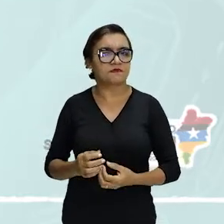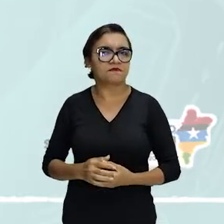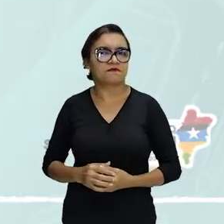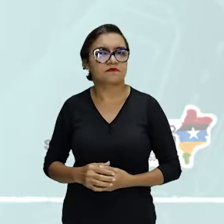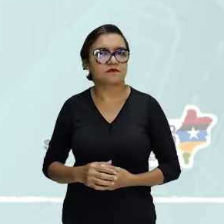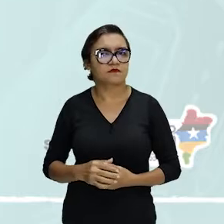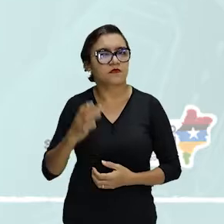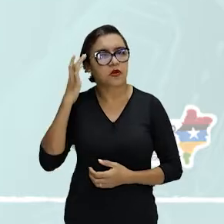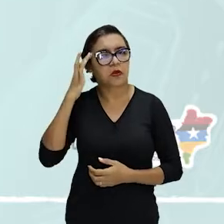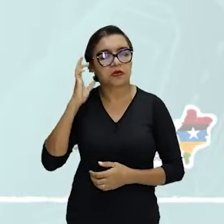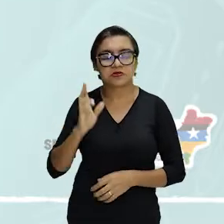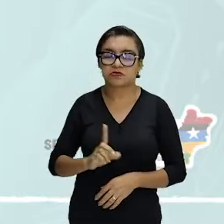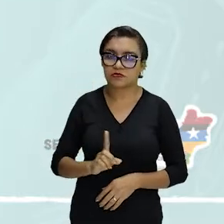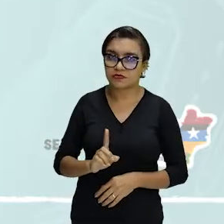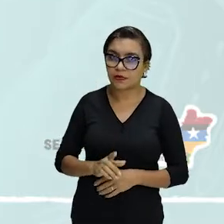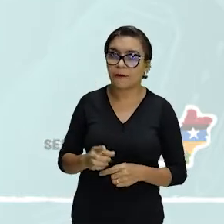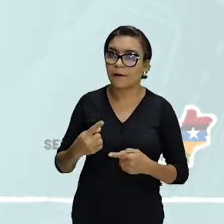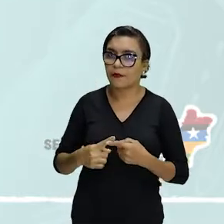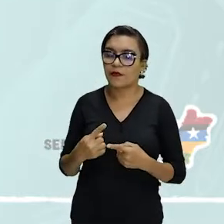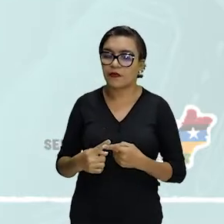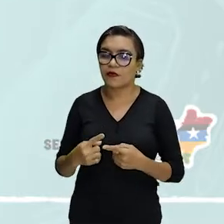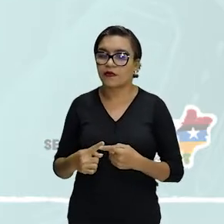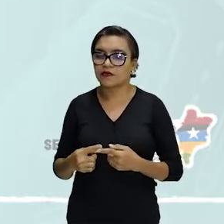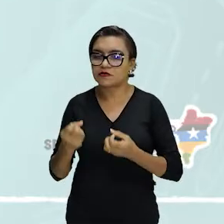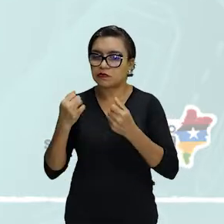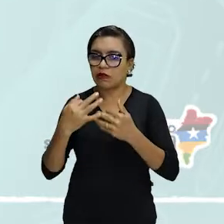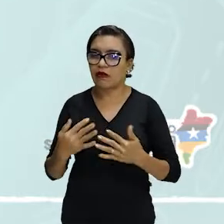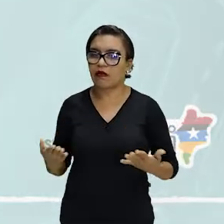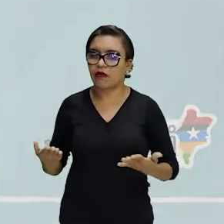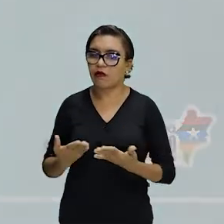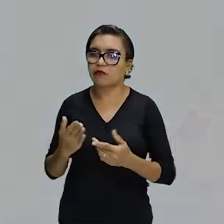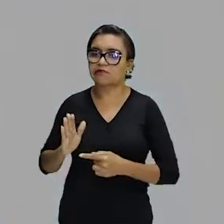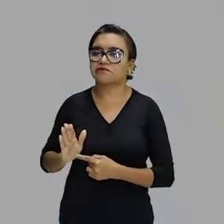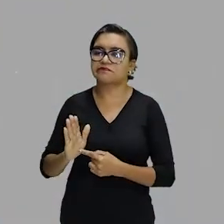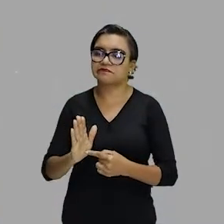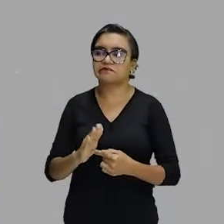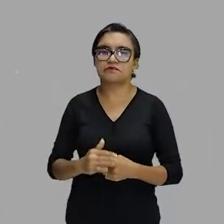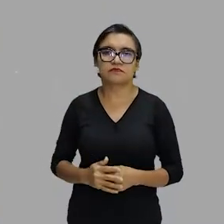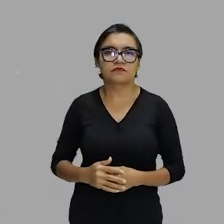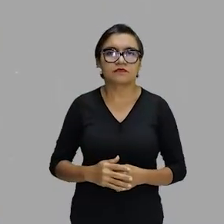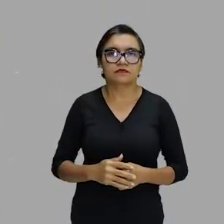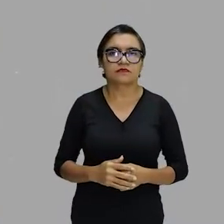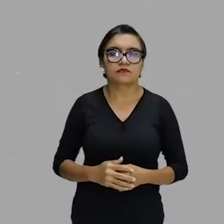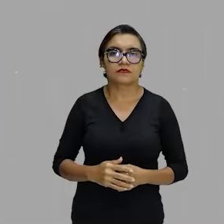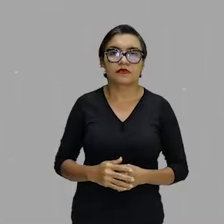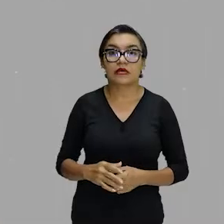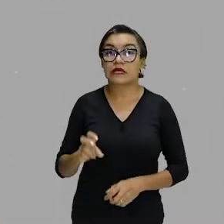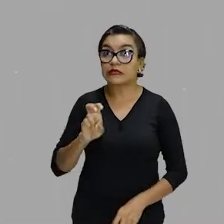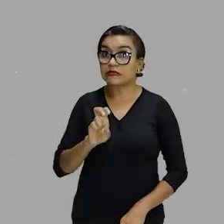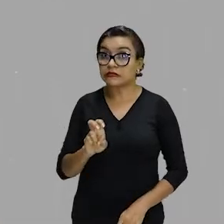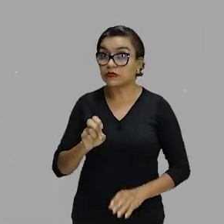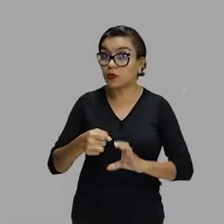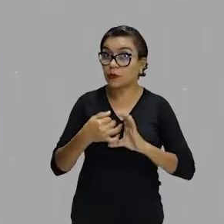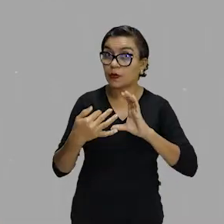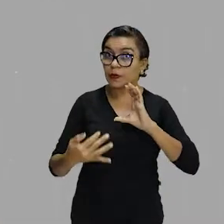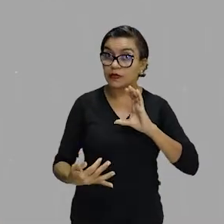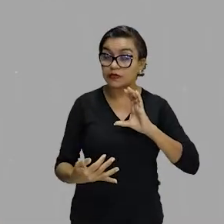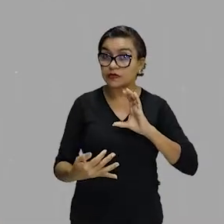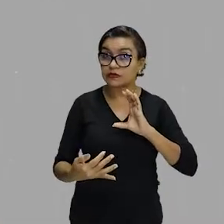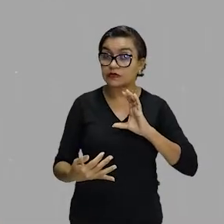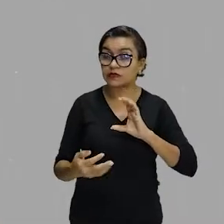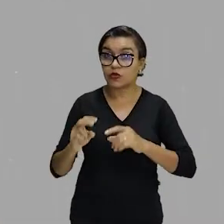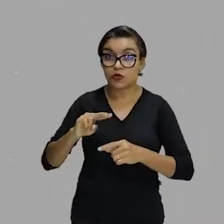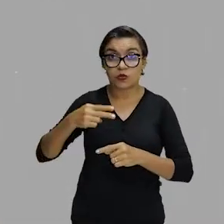Não, não é para ter diferença. E é justamente isso que vai ser posto aqui para vocês. Olha só, nós acabamos de ver 5 propriedades para o caso do expoente